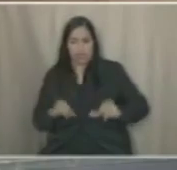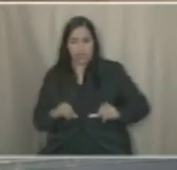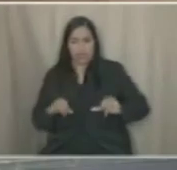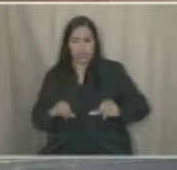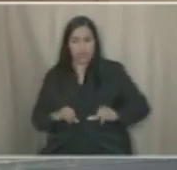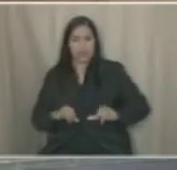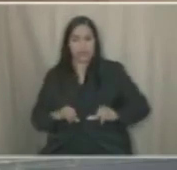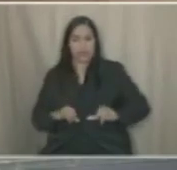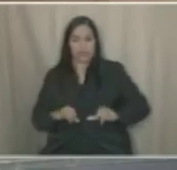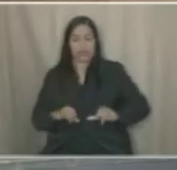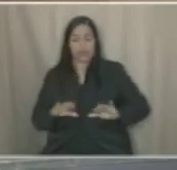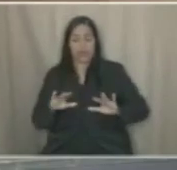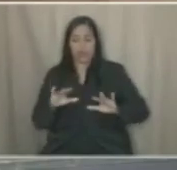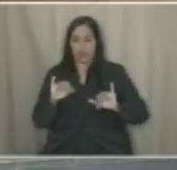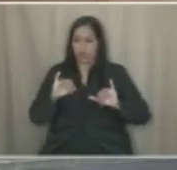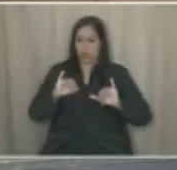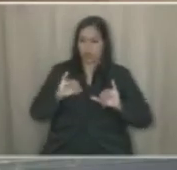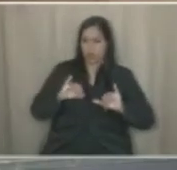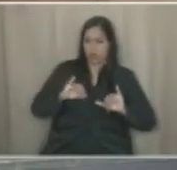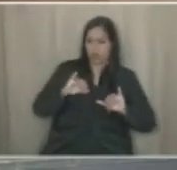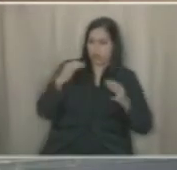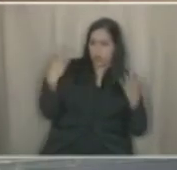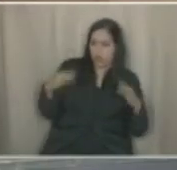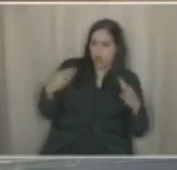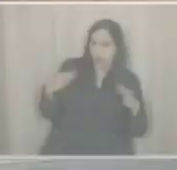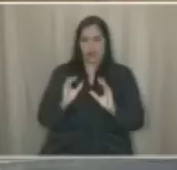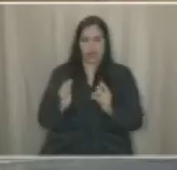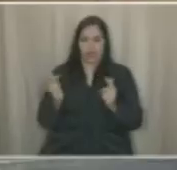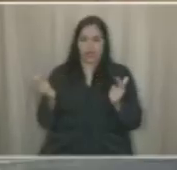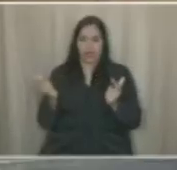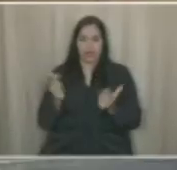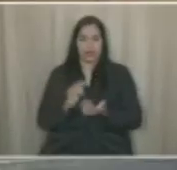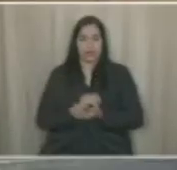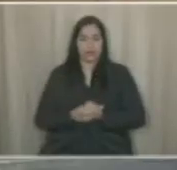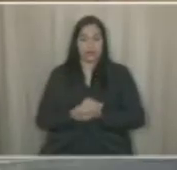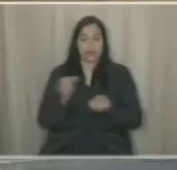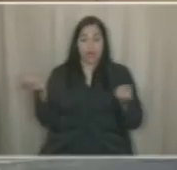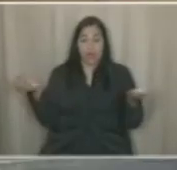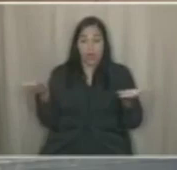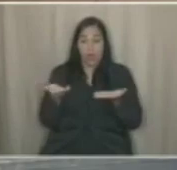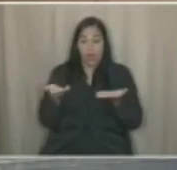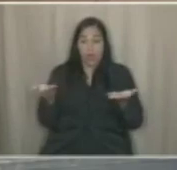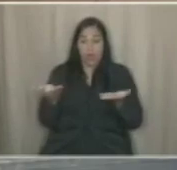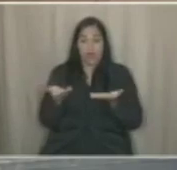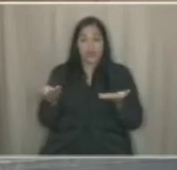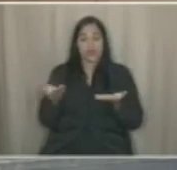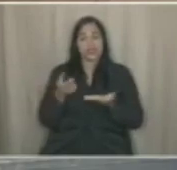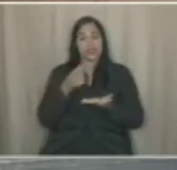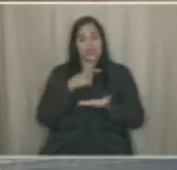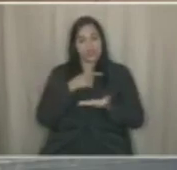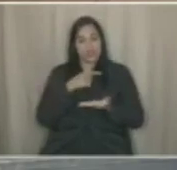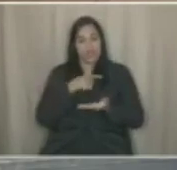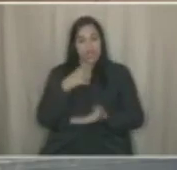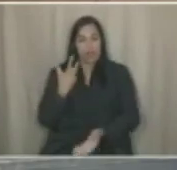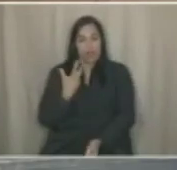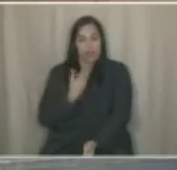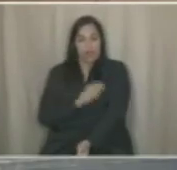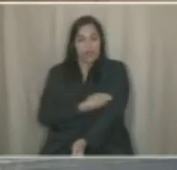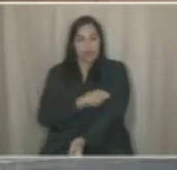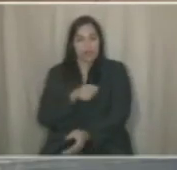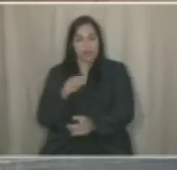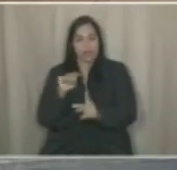trabalho de parto é doloroso pela natureza. Mas hoje existe analgesia de parto, que é feita em